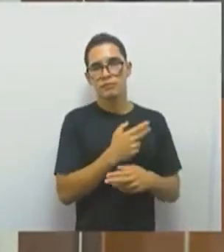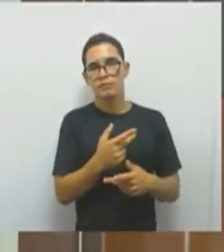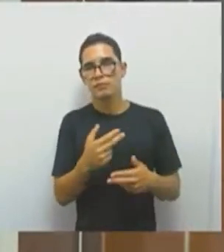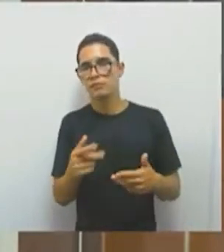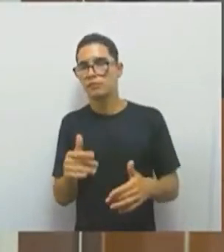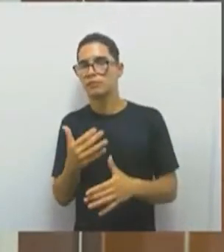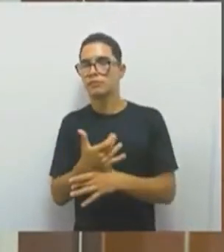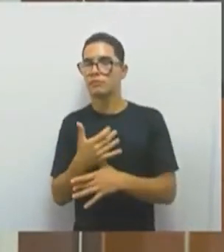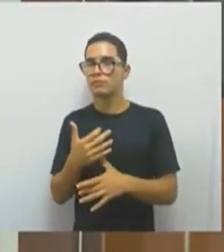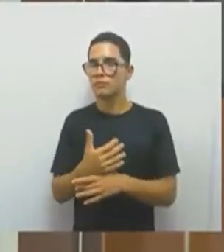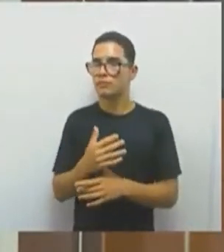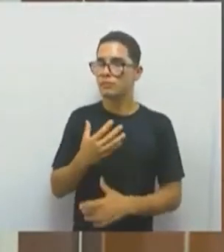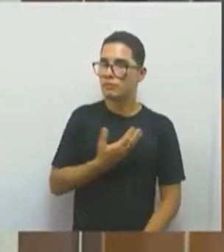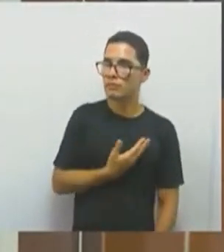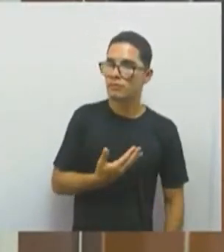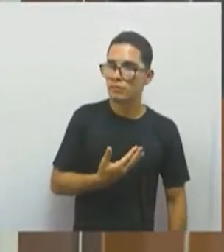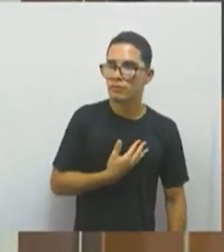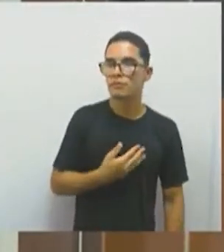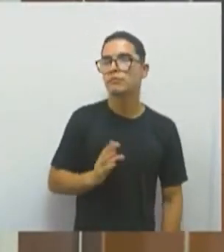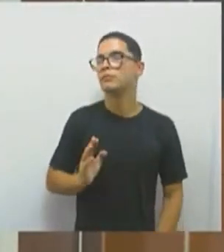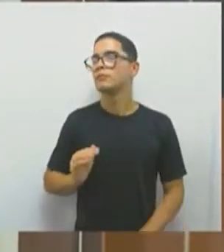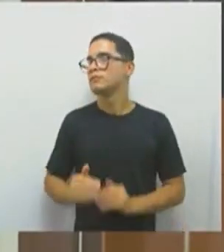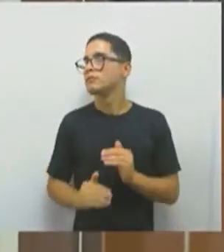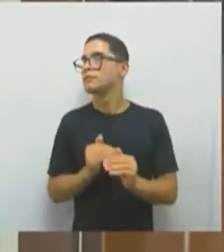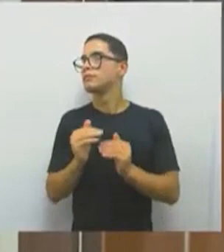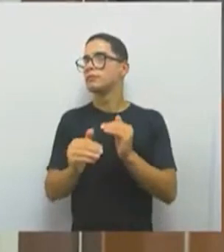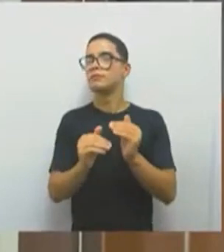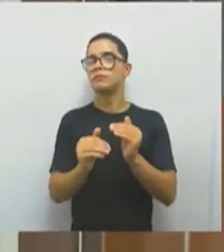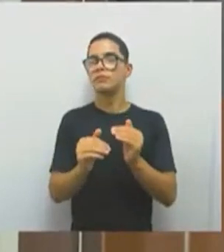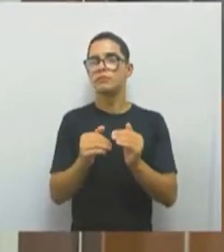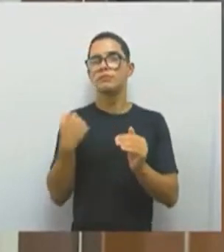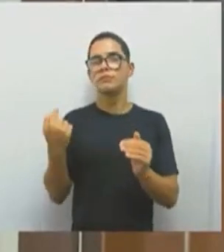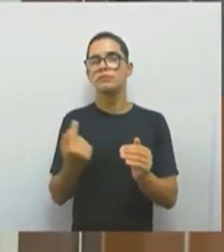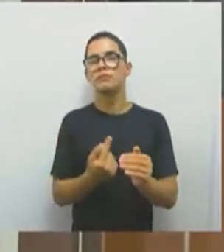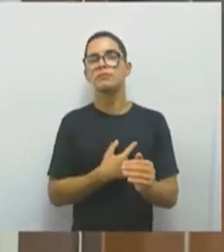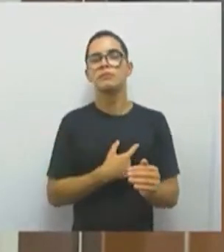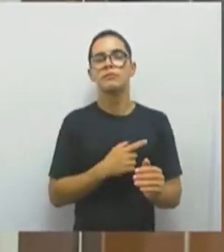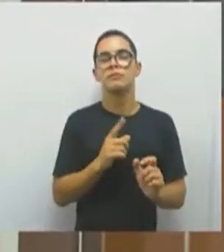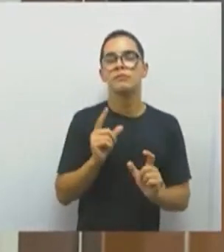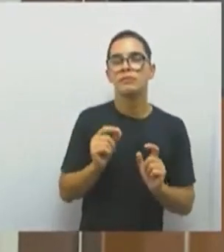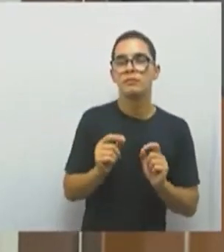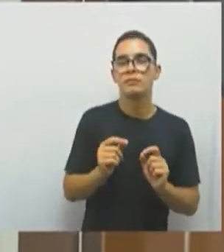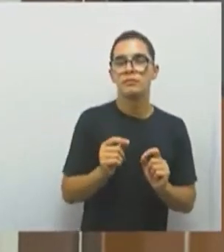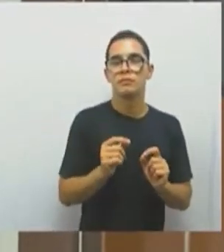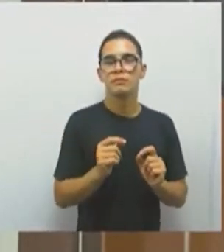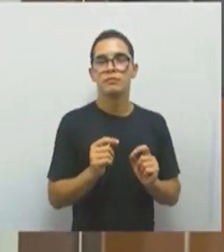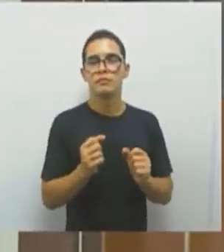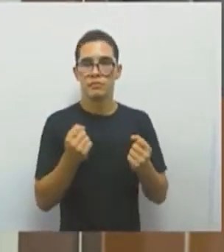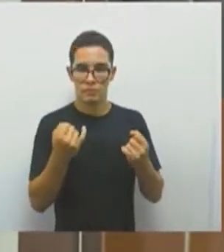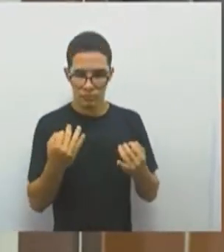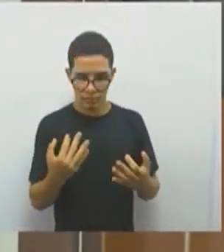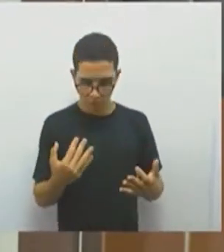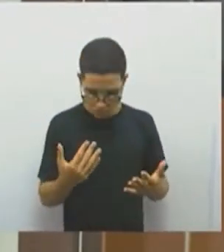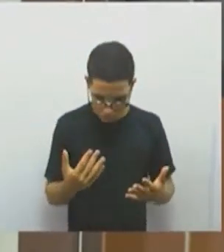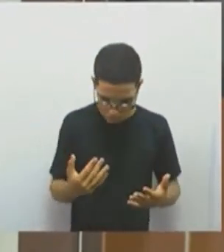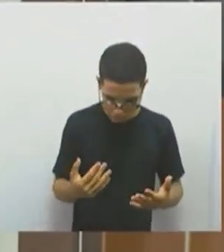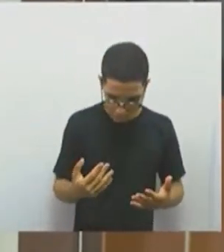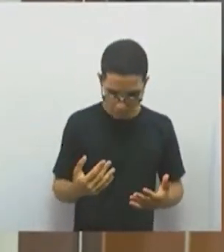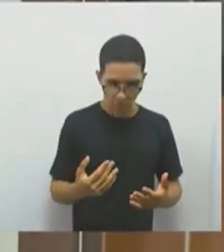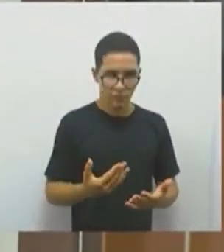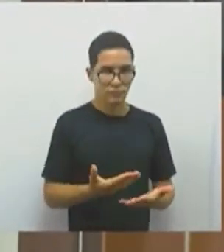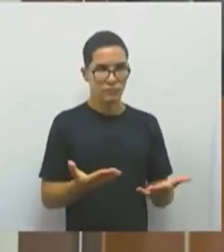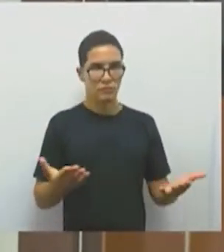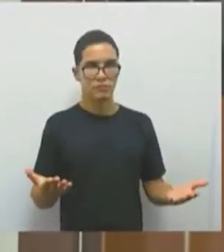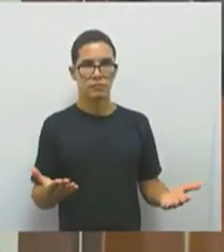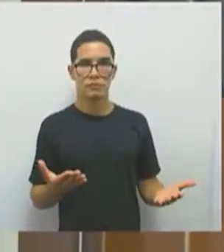amigos todos são responsáveis por isso né e a gente e fala aí pra população que a